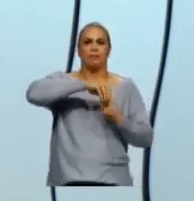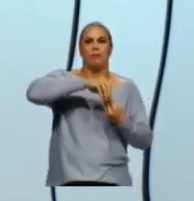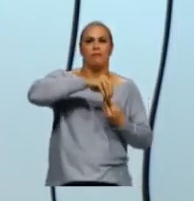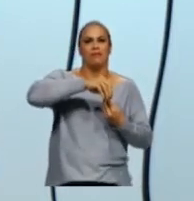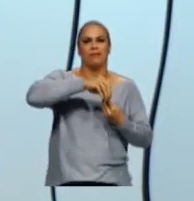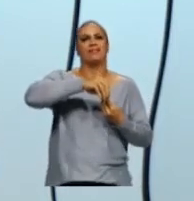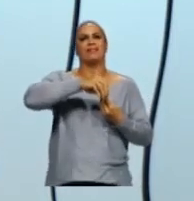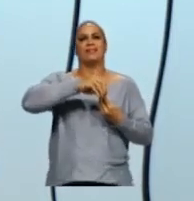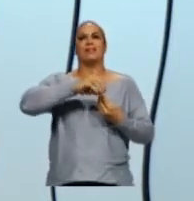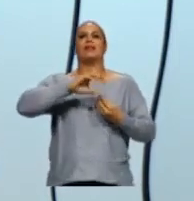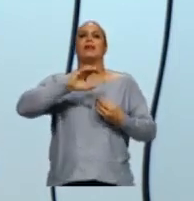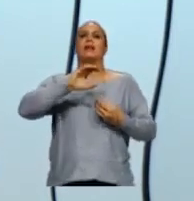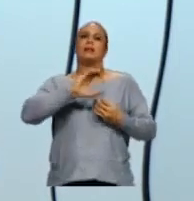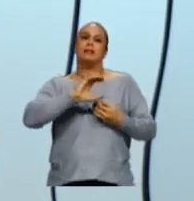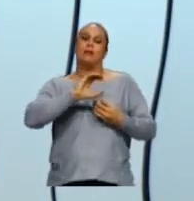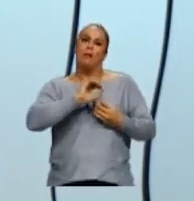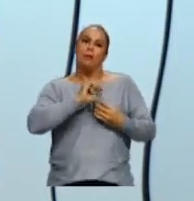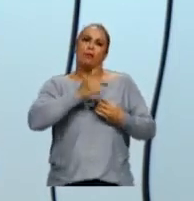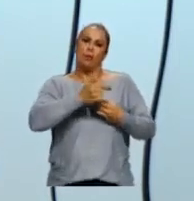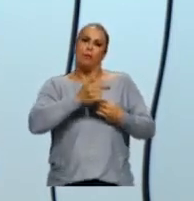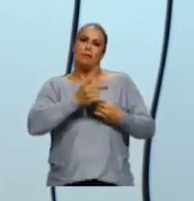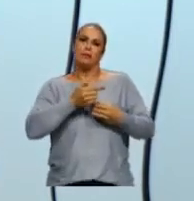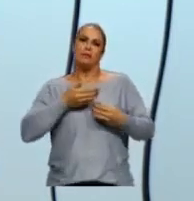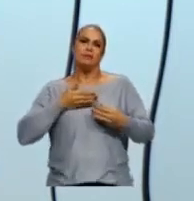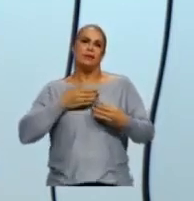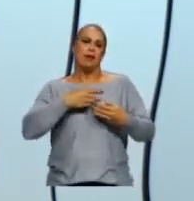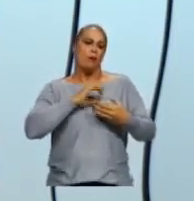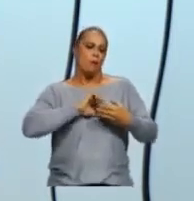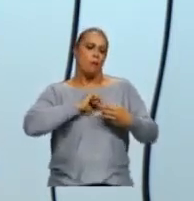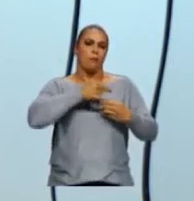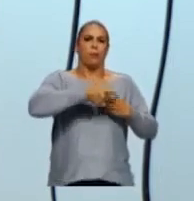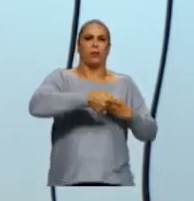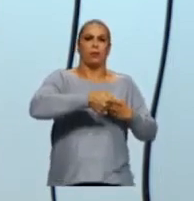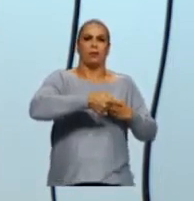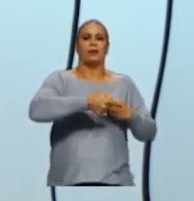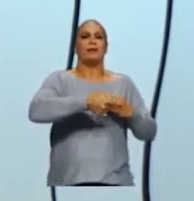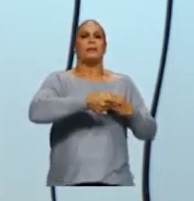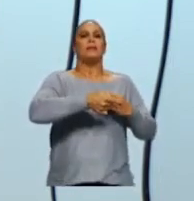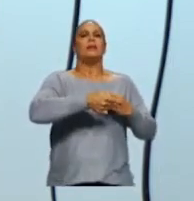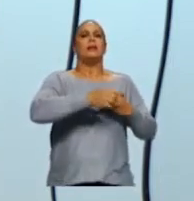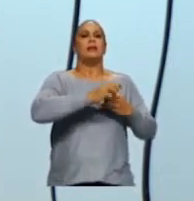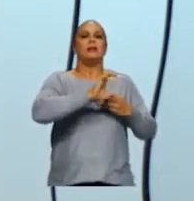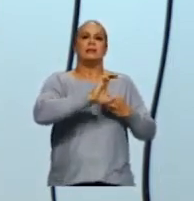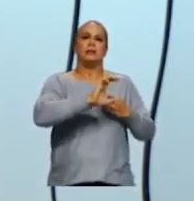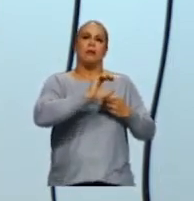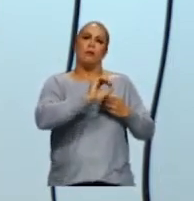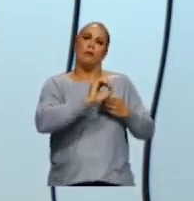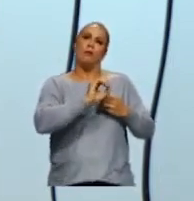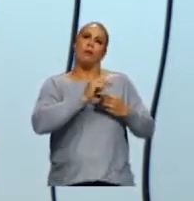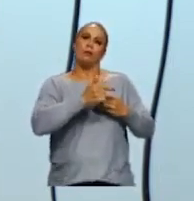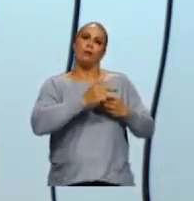gás carbônico para o ambiente. Então, o pulmão, nós temos duas